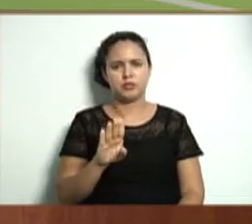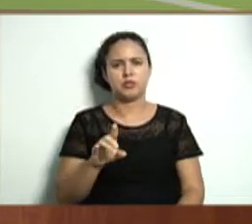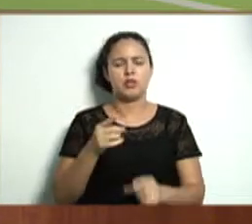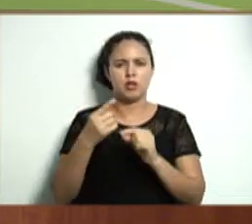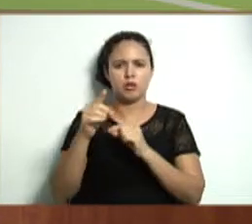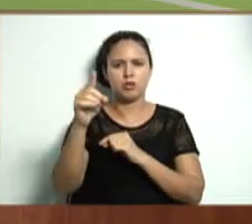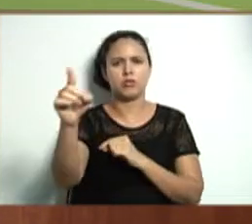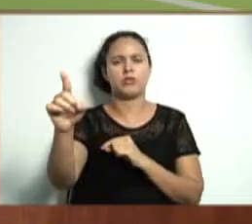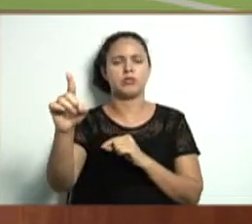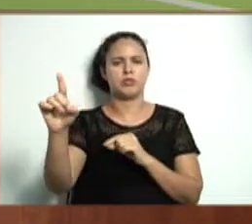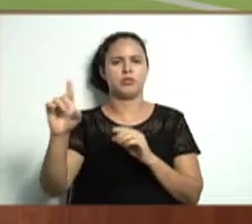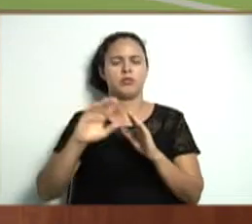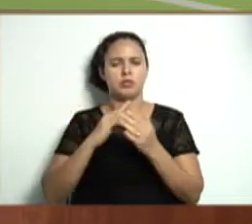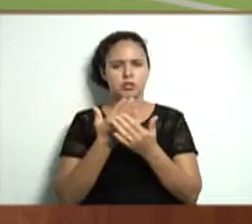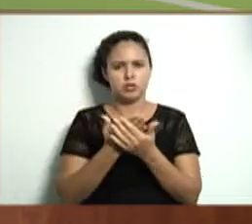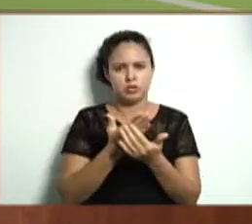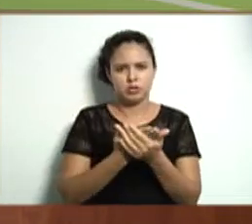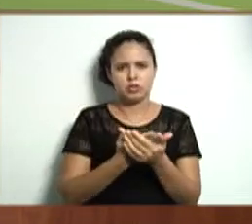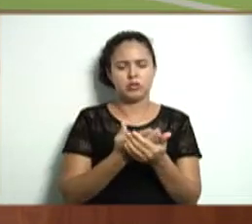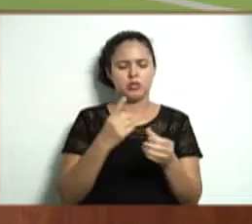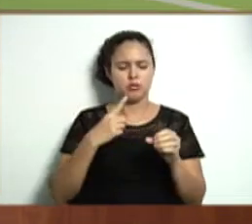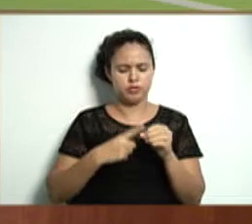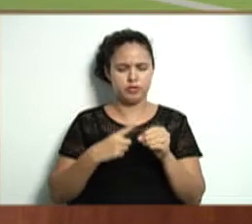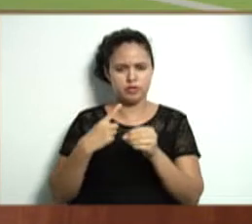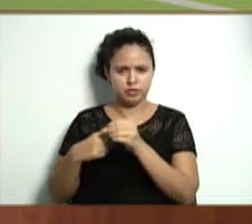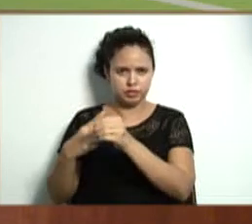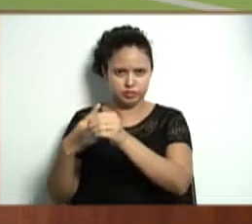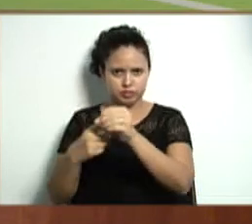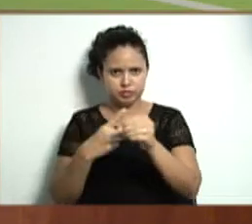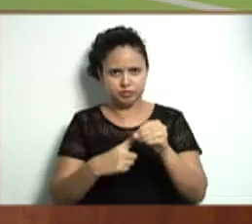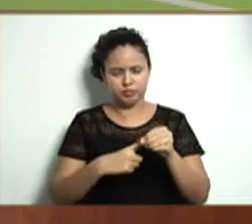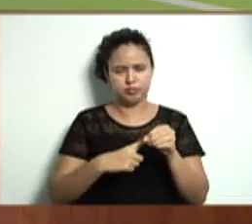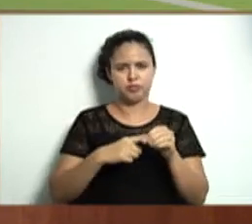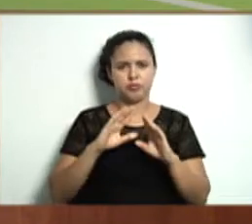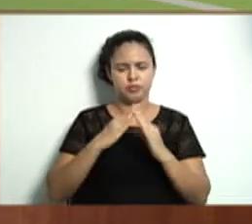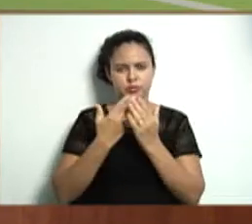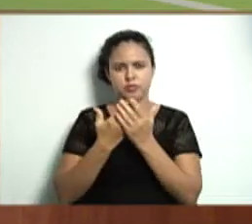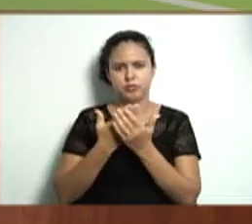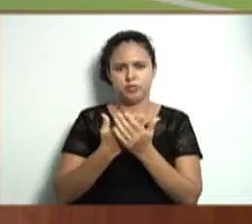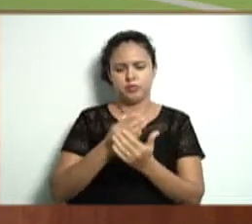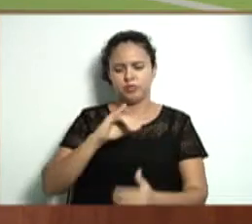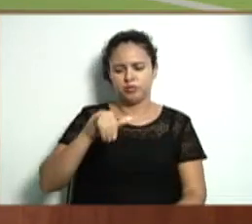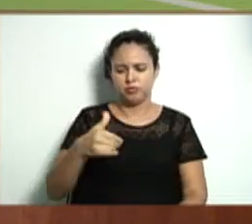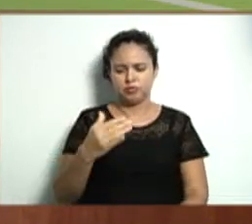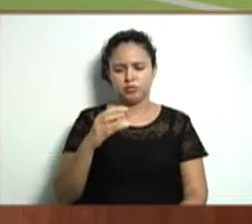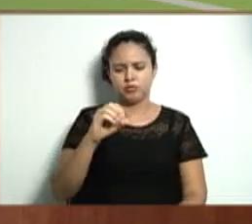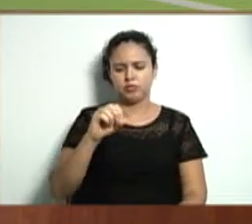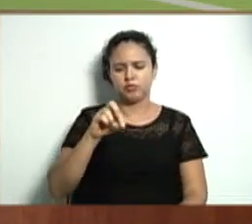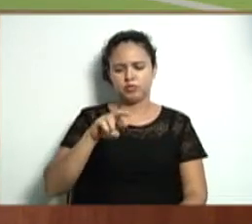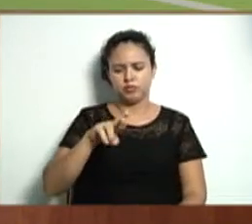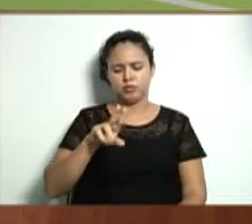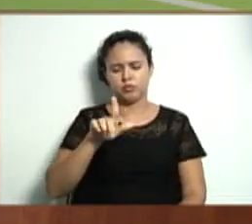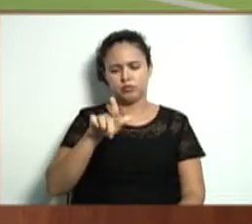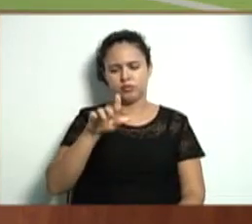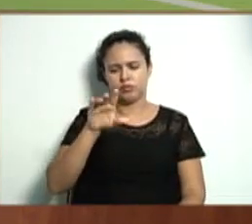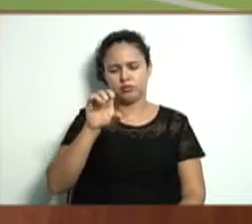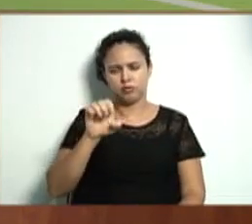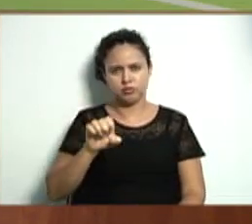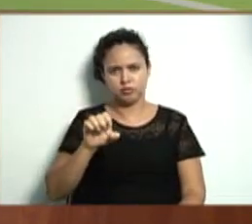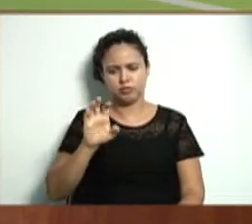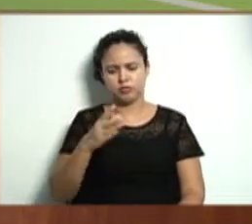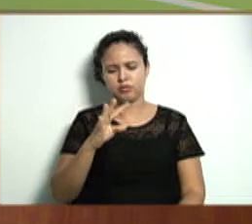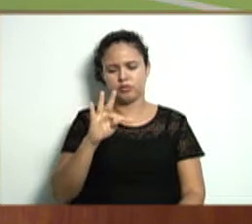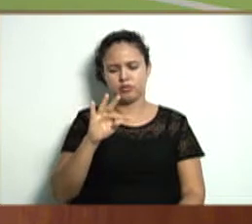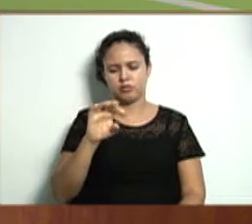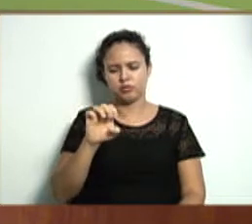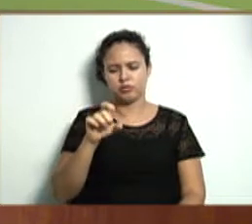Nova Londrina, da Escola Jorge Teixeira, marcaram B. Os estudantes da Irmã